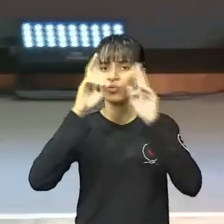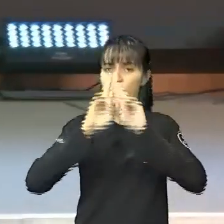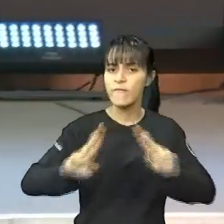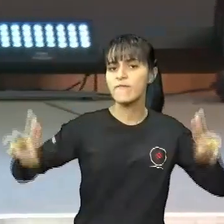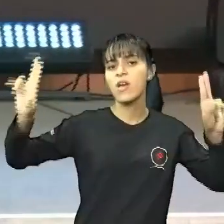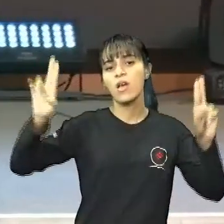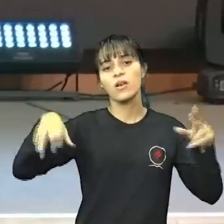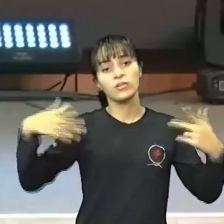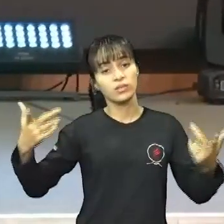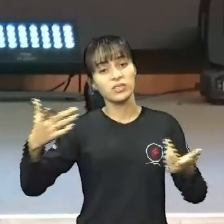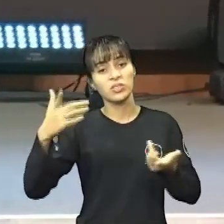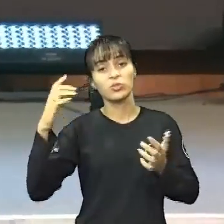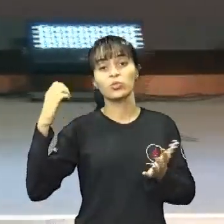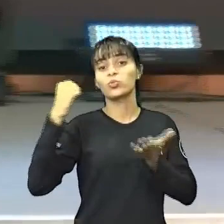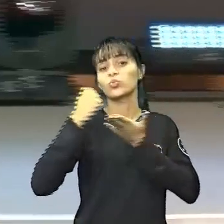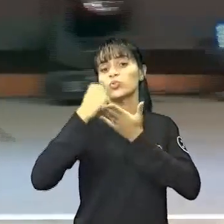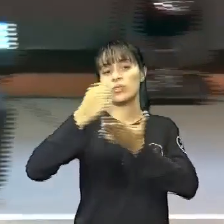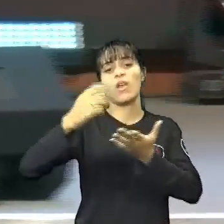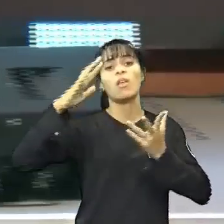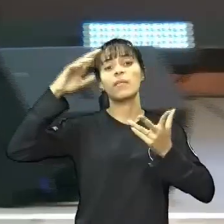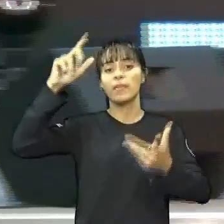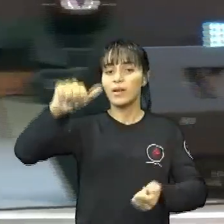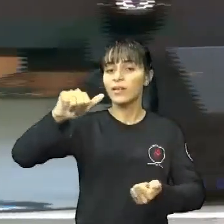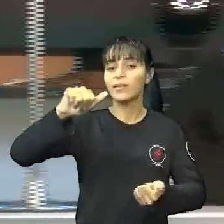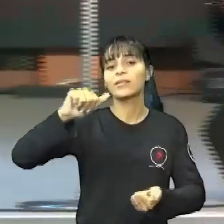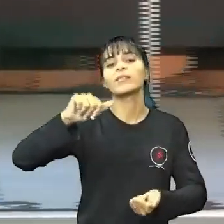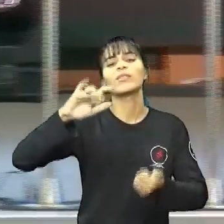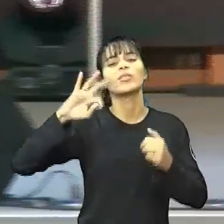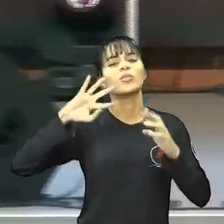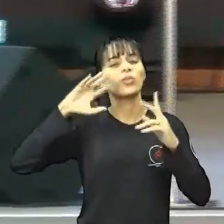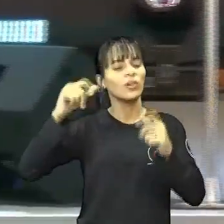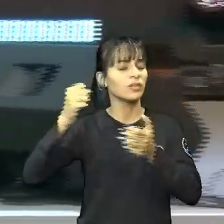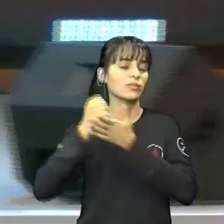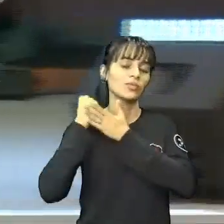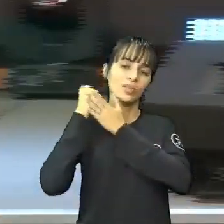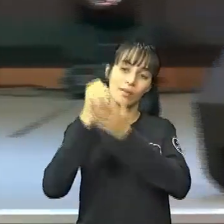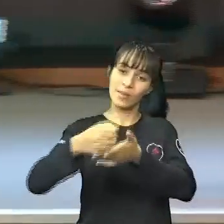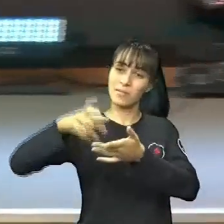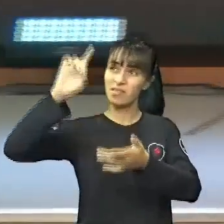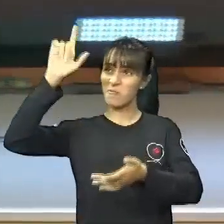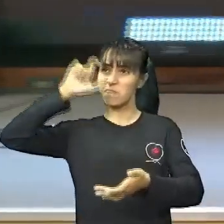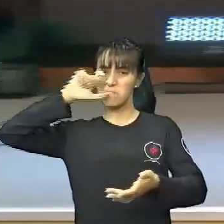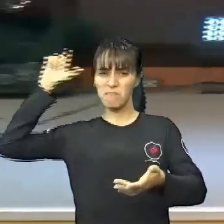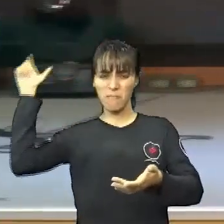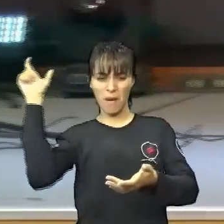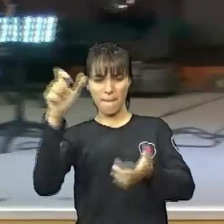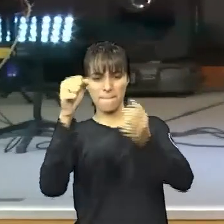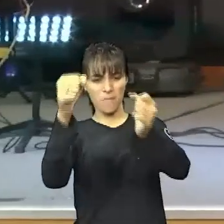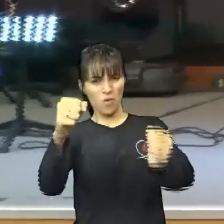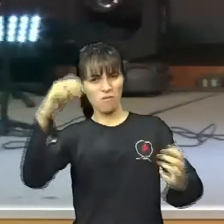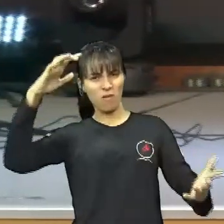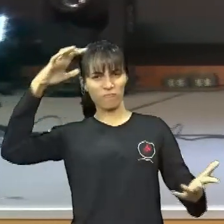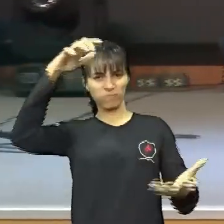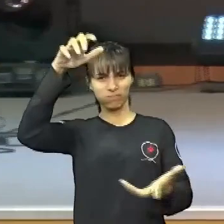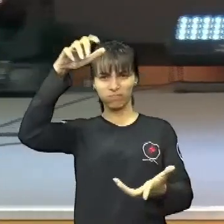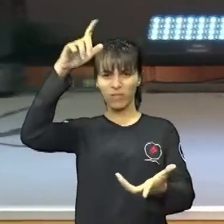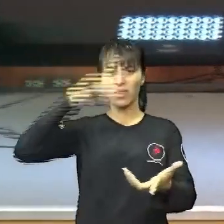quem sustenta o universo sustentando todas essas coisas pela palavra do seu poder